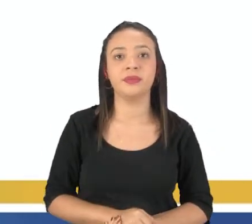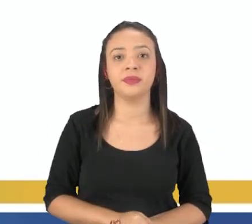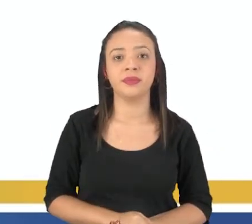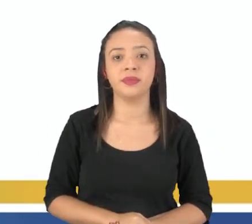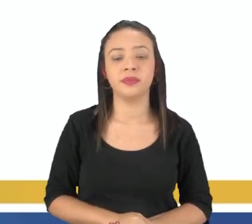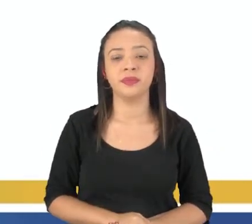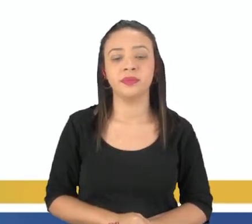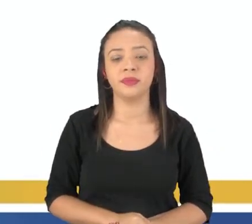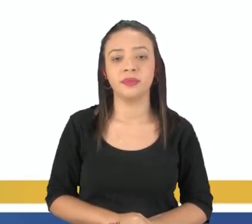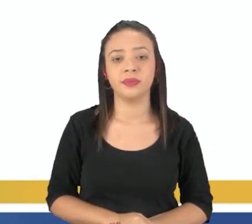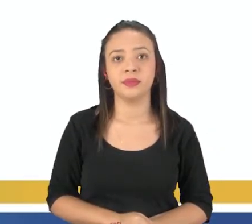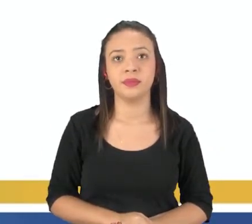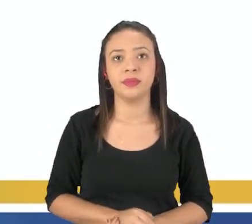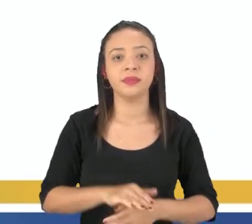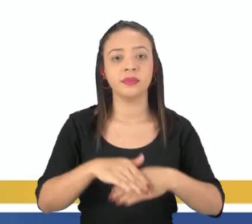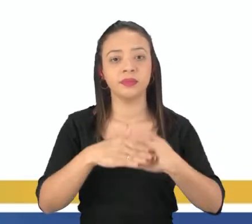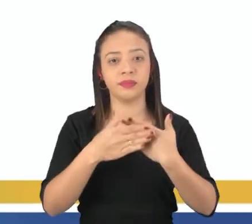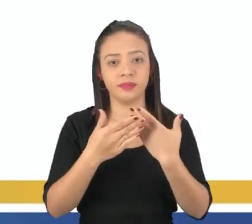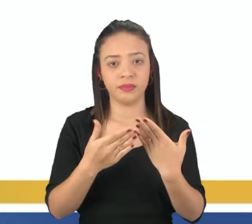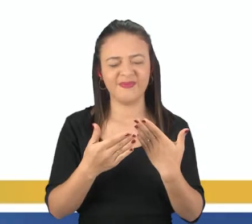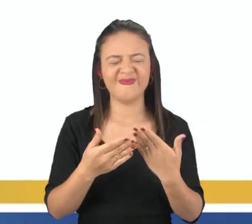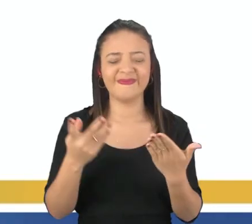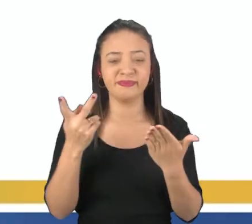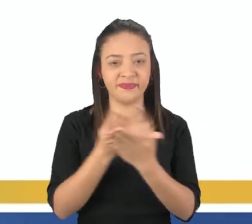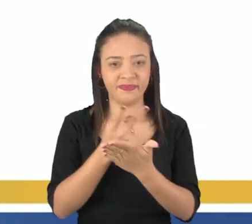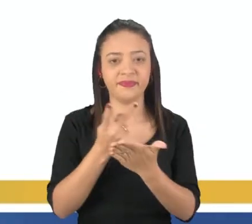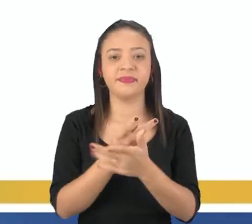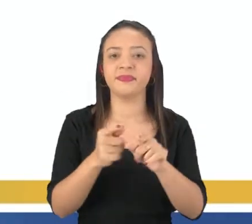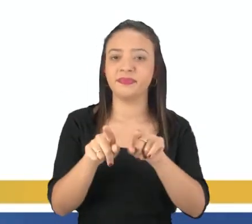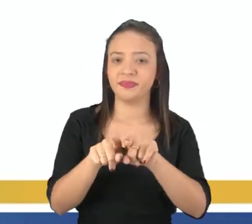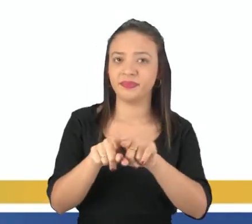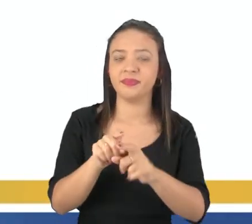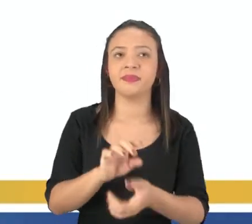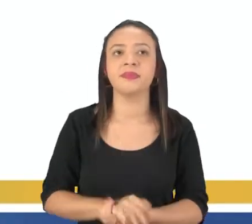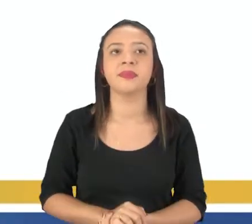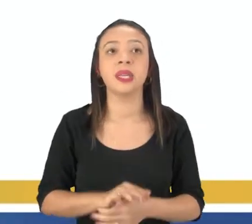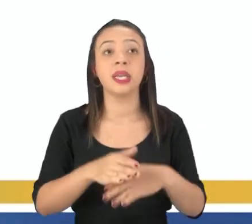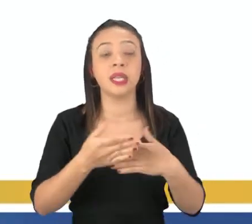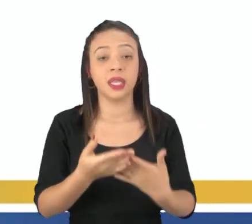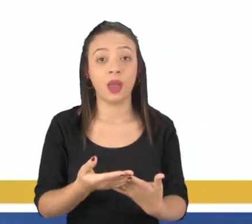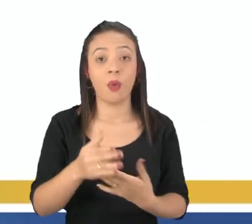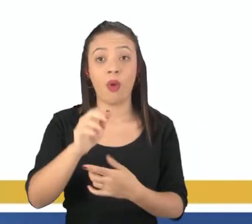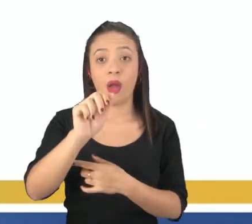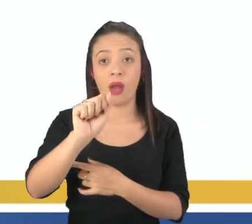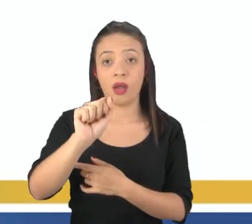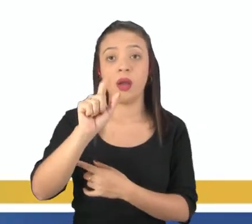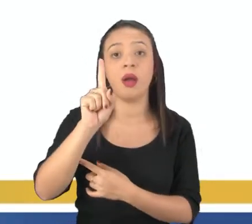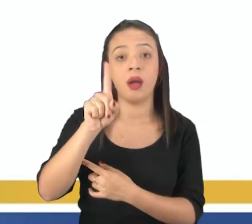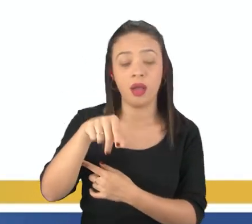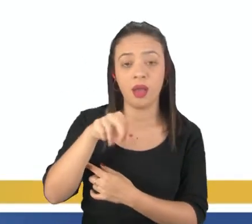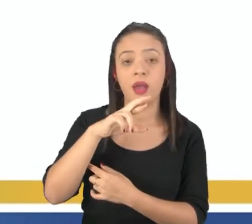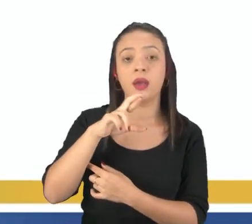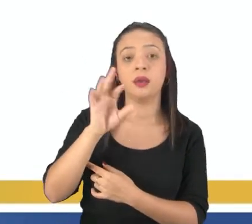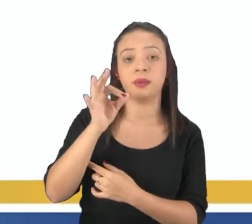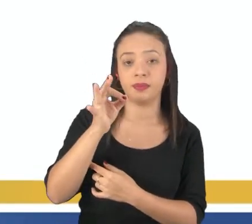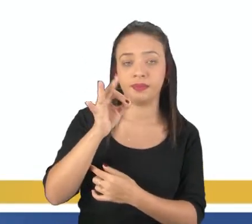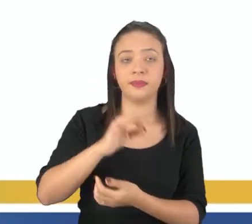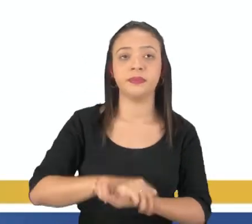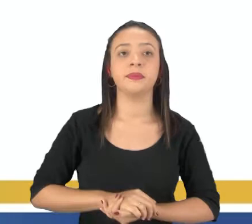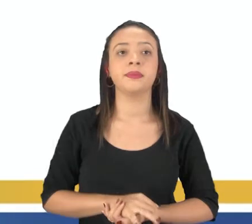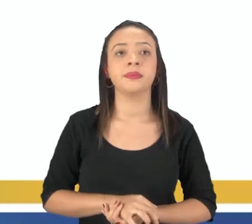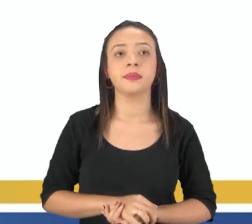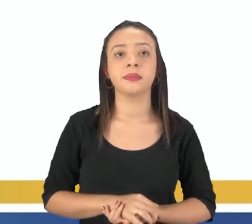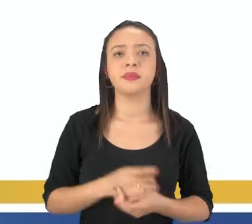fração não está do mesmo tamanho Então ela está incorreta né então a letra A é que a nossa alternativa